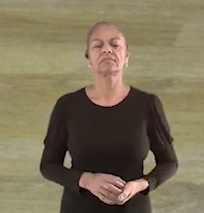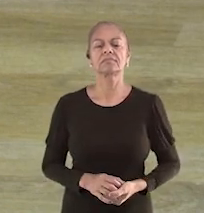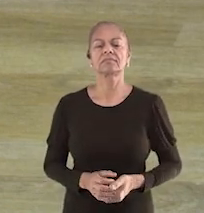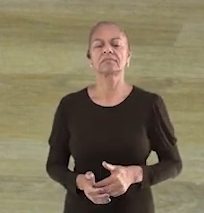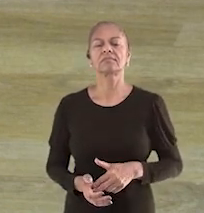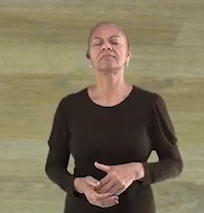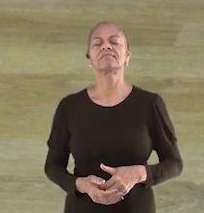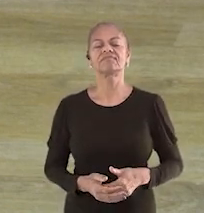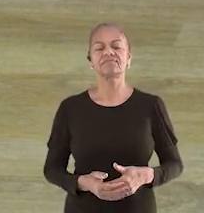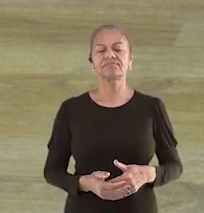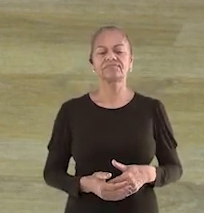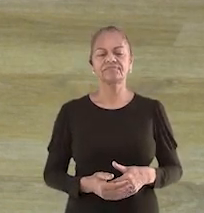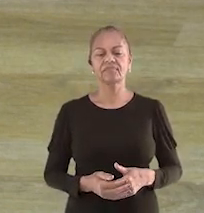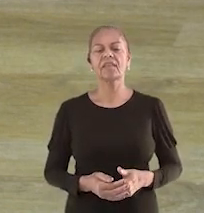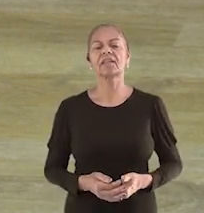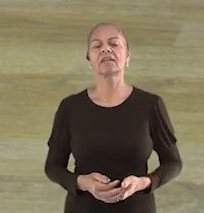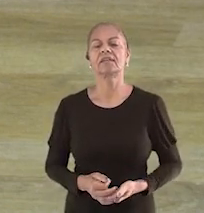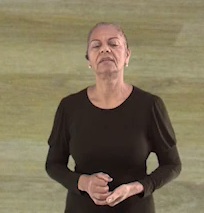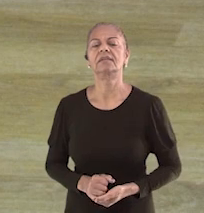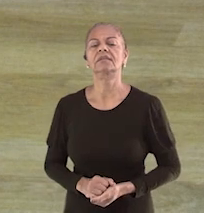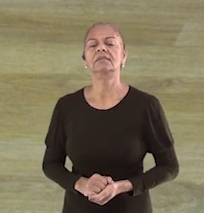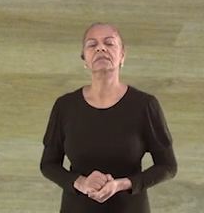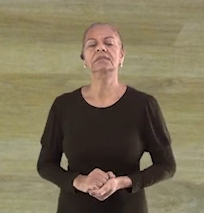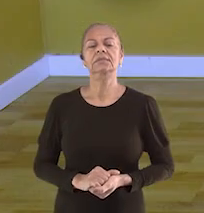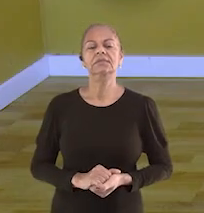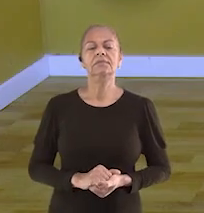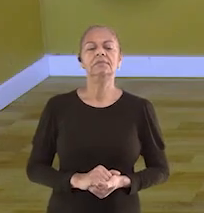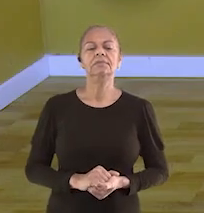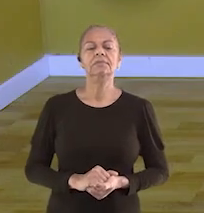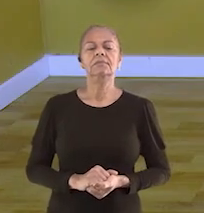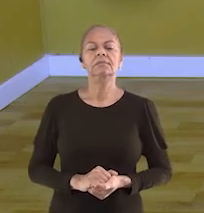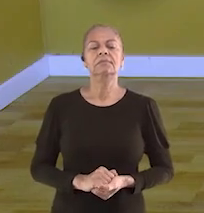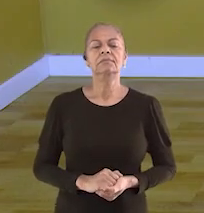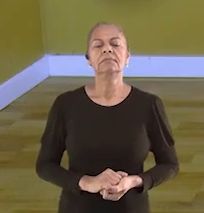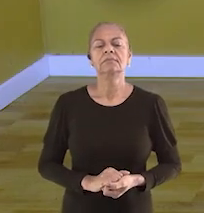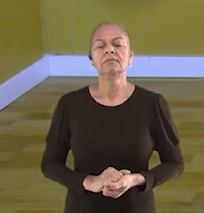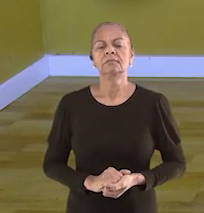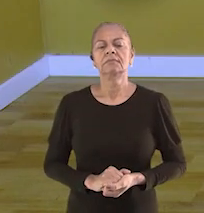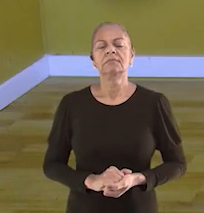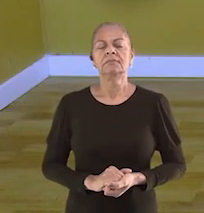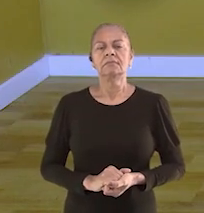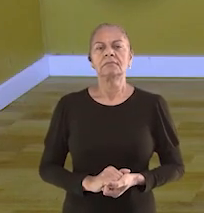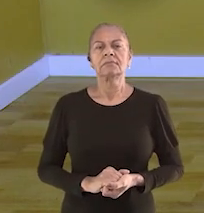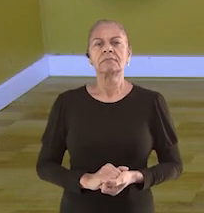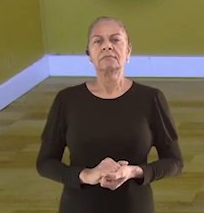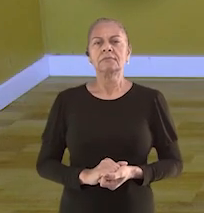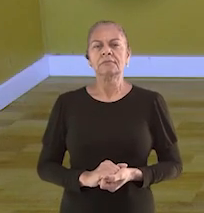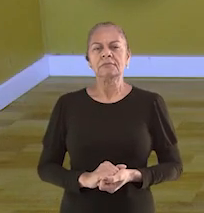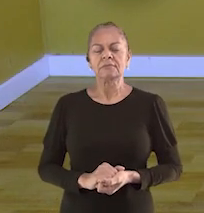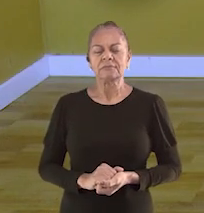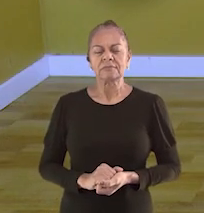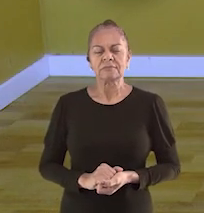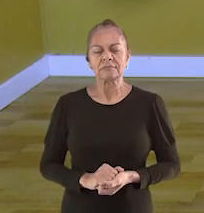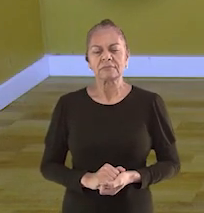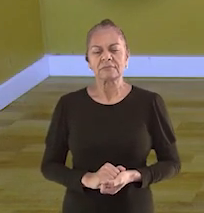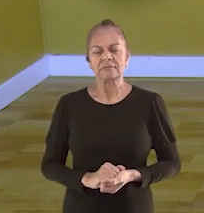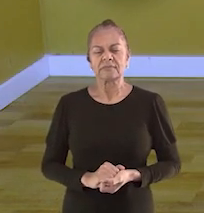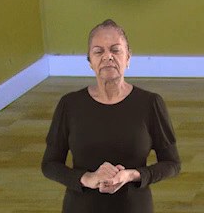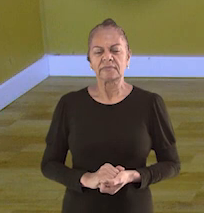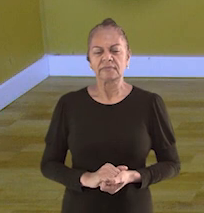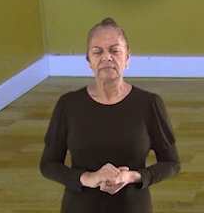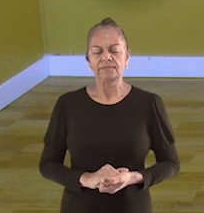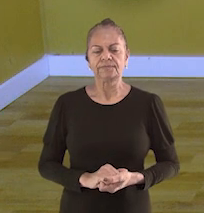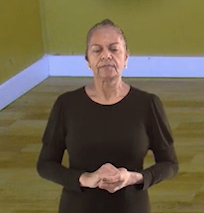5, 6, 7, 8, 9, 10.